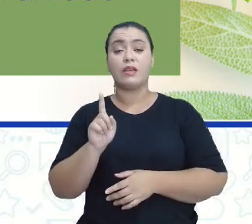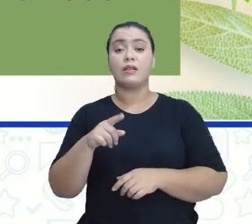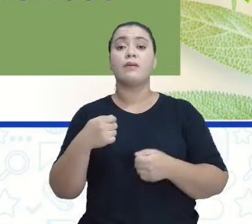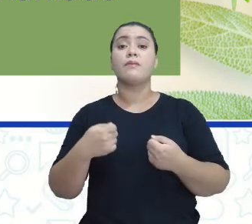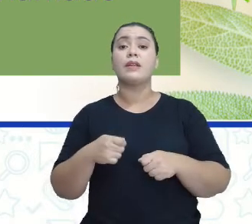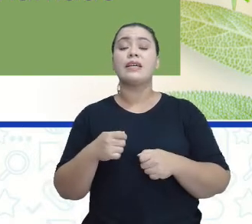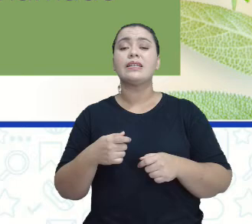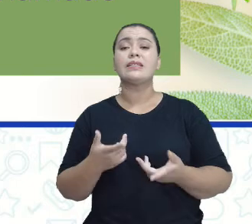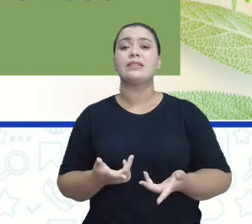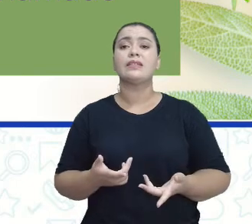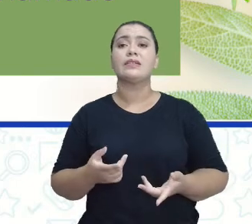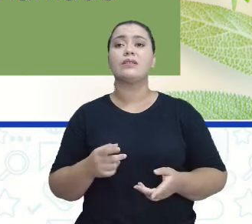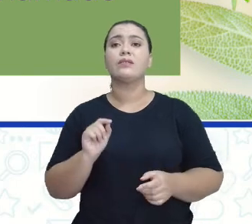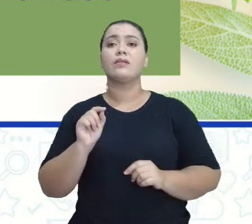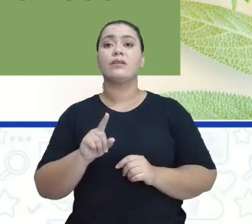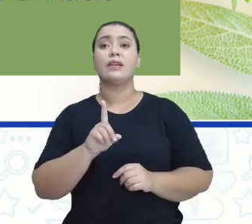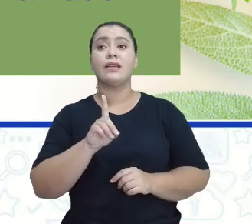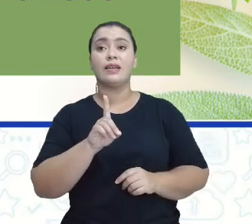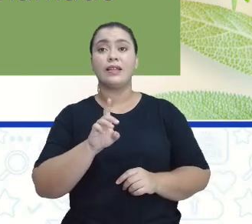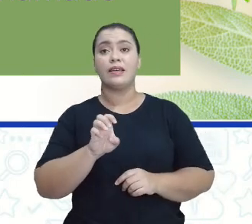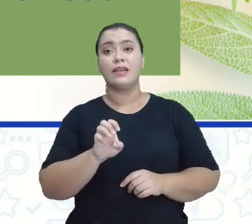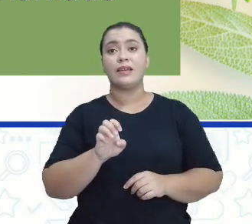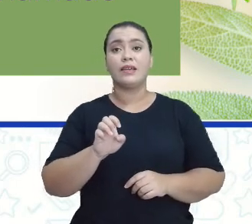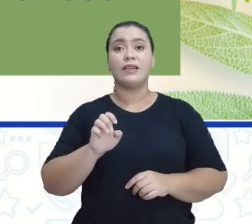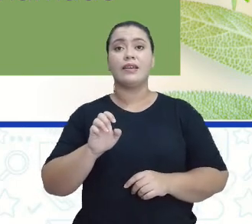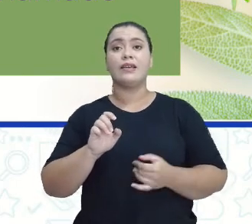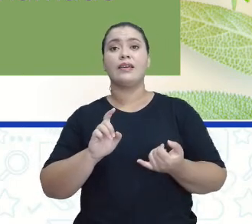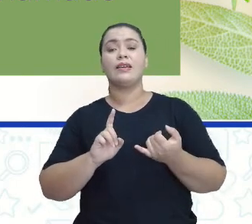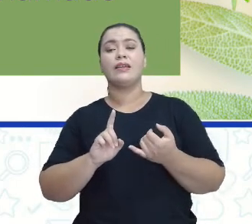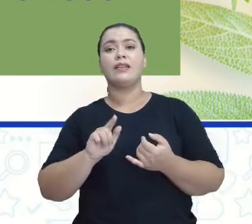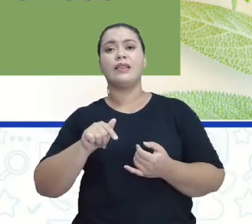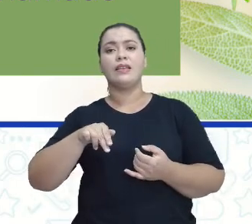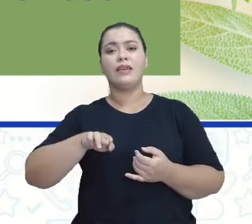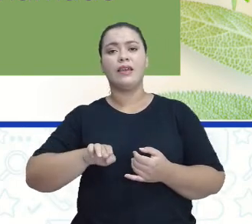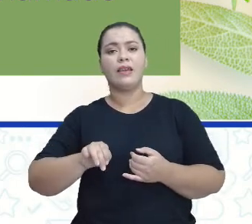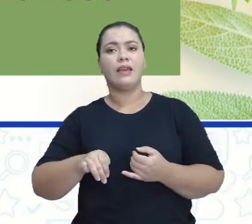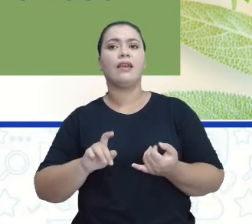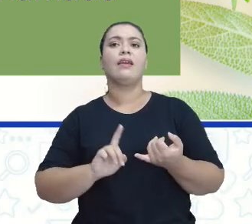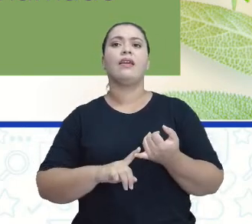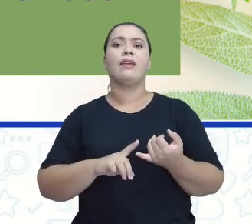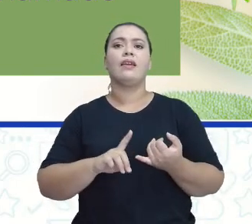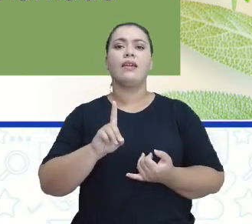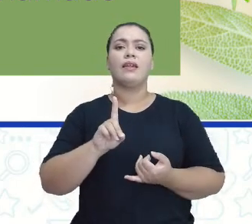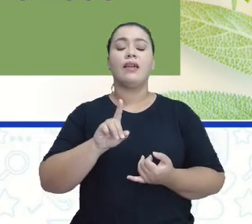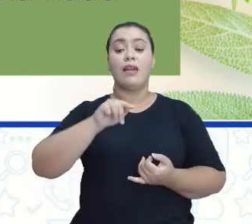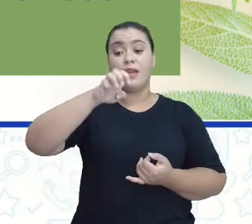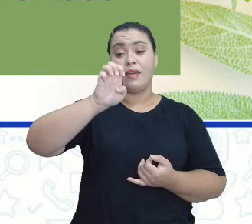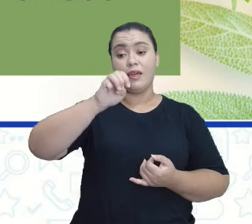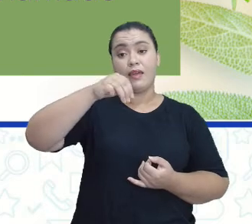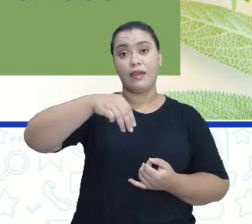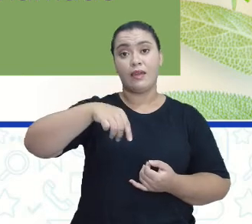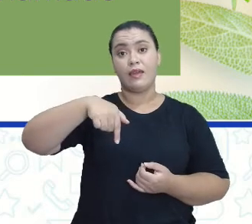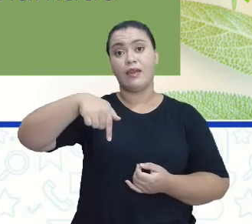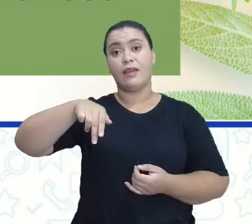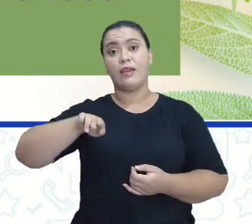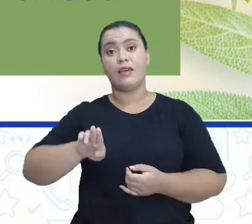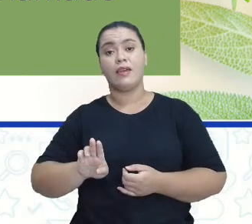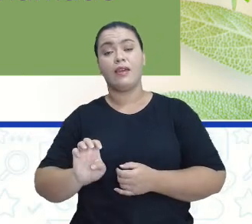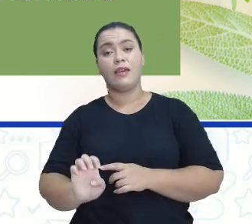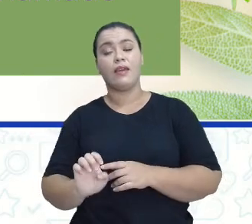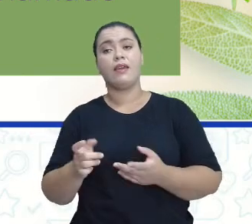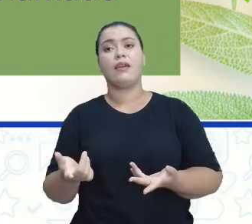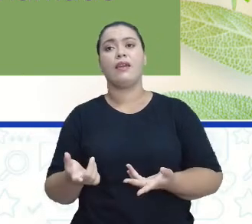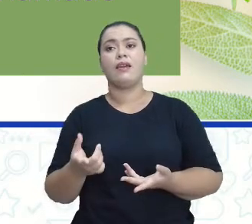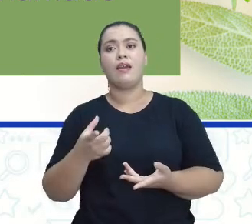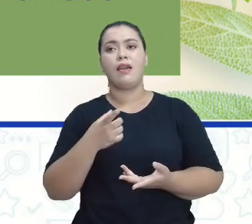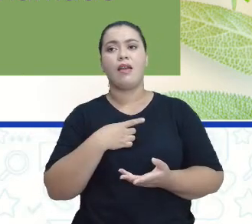com quem, de que ou de quem, em que, que ou para quem, ou por quem. Então, aqui a gente